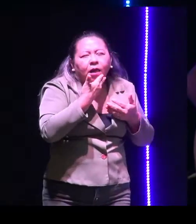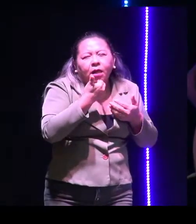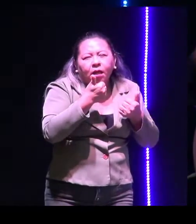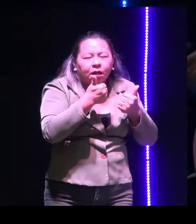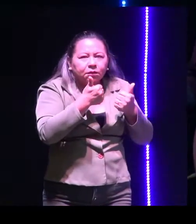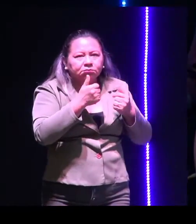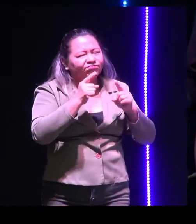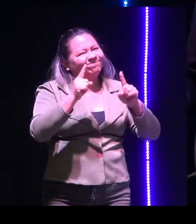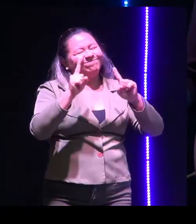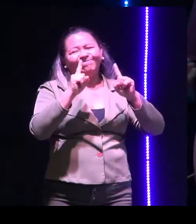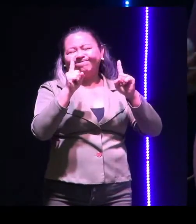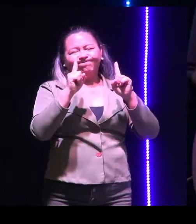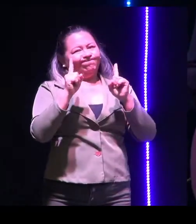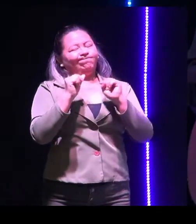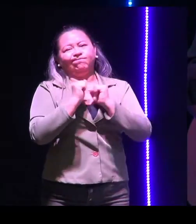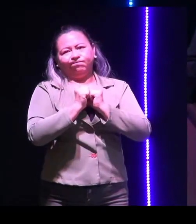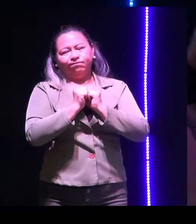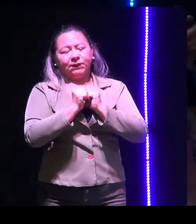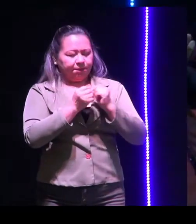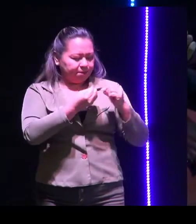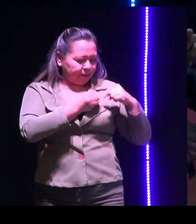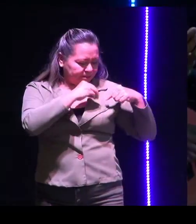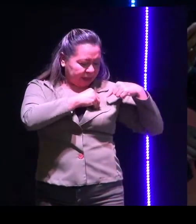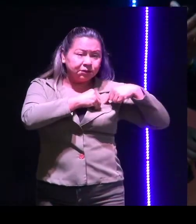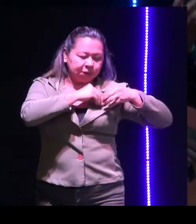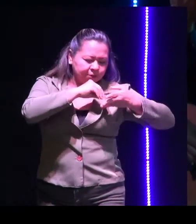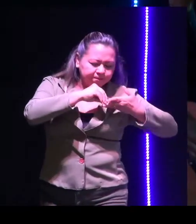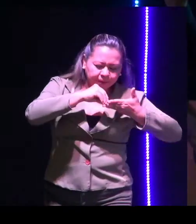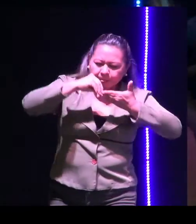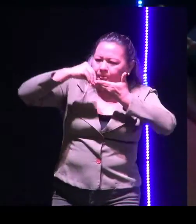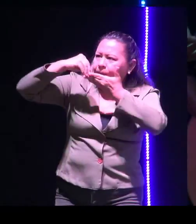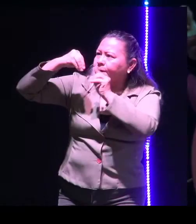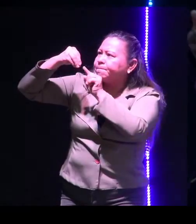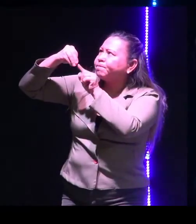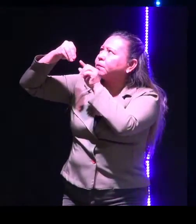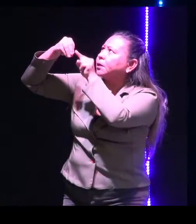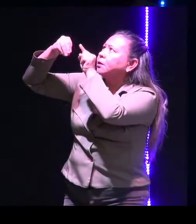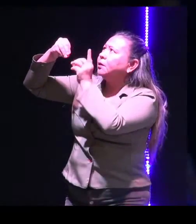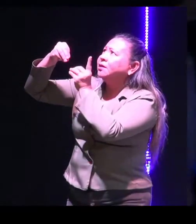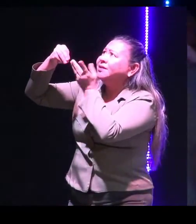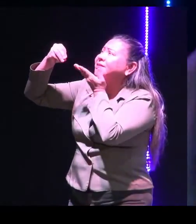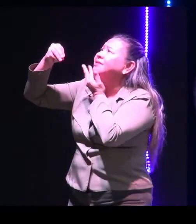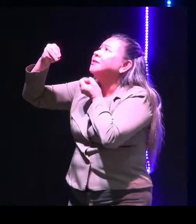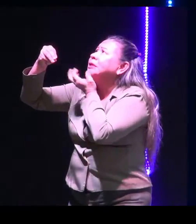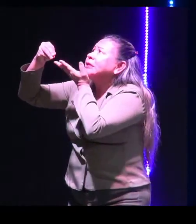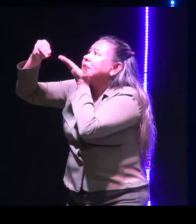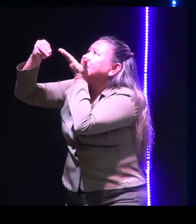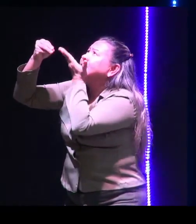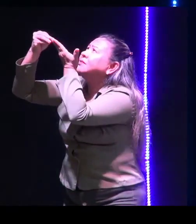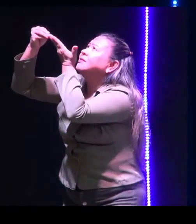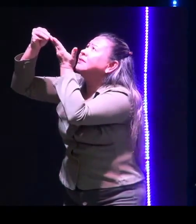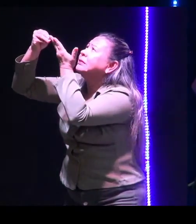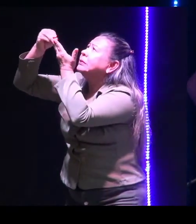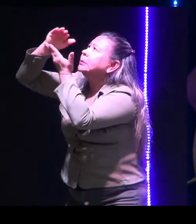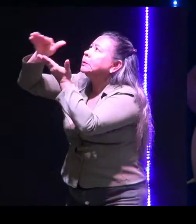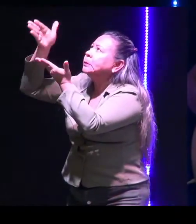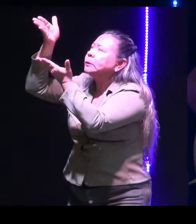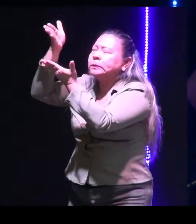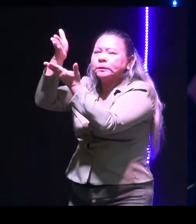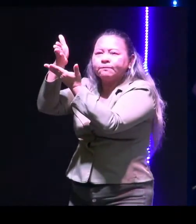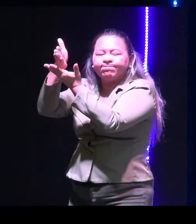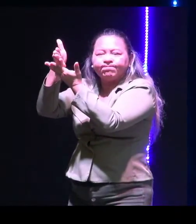Traga para a cruz de Cristo, traga para a luz, confesse, abandone